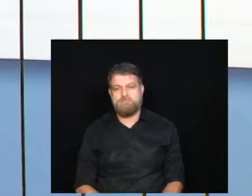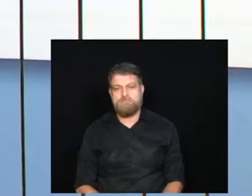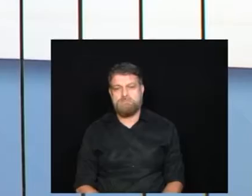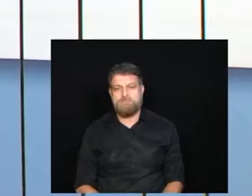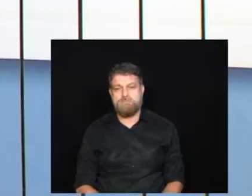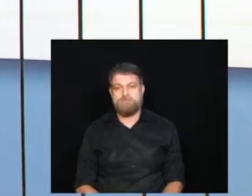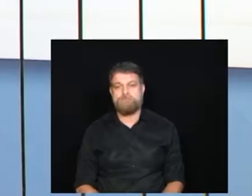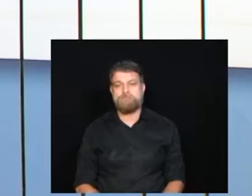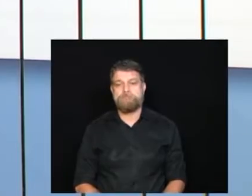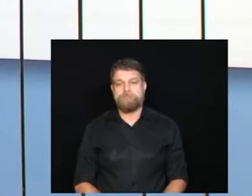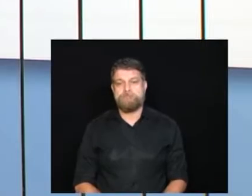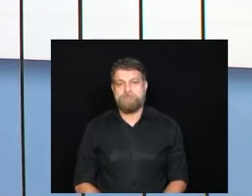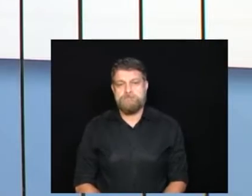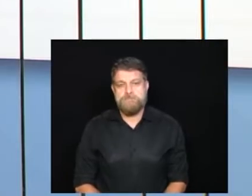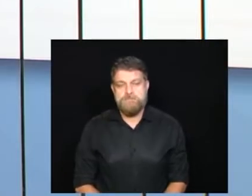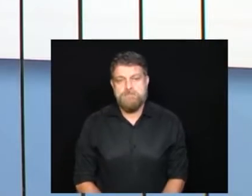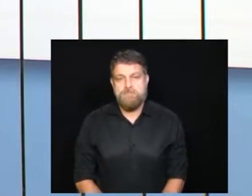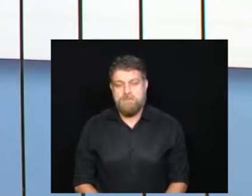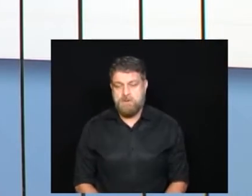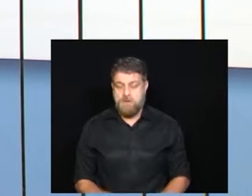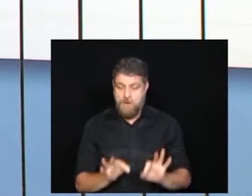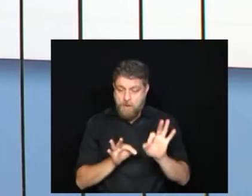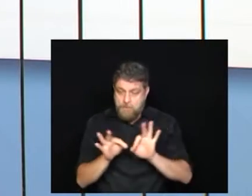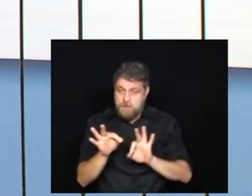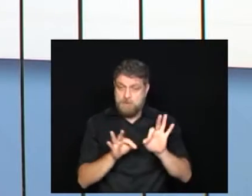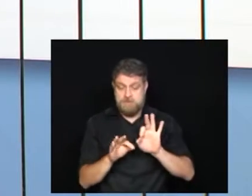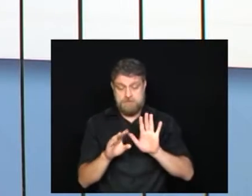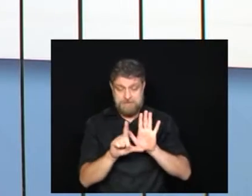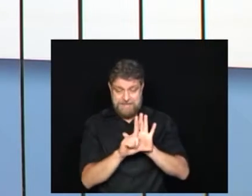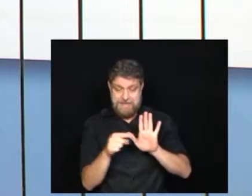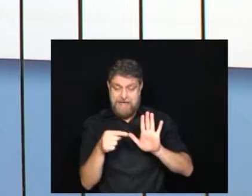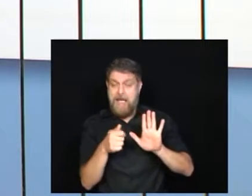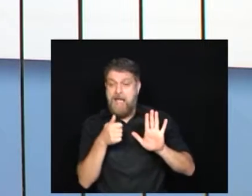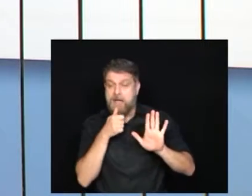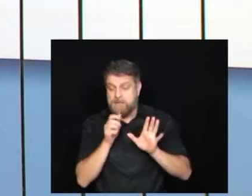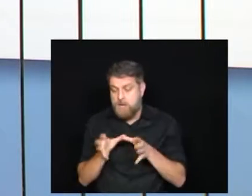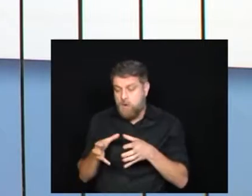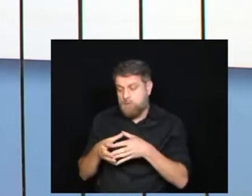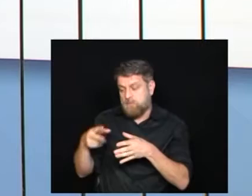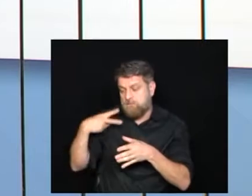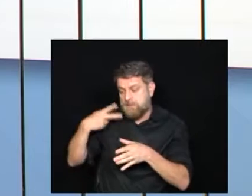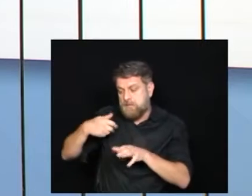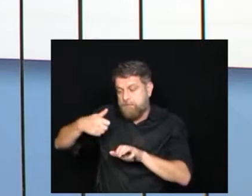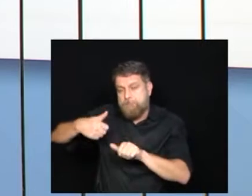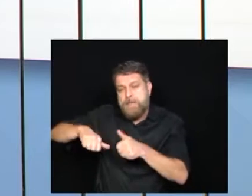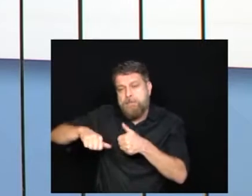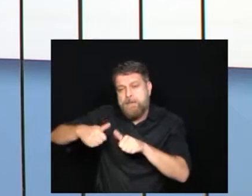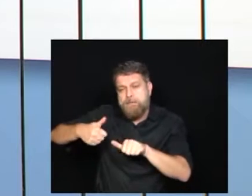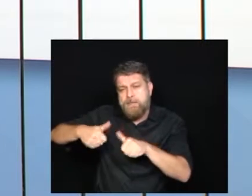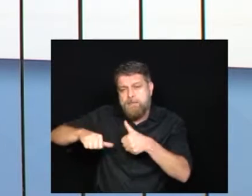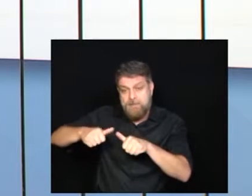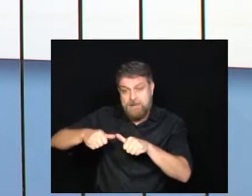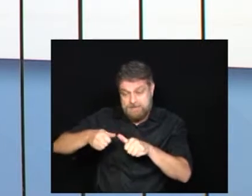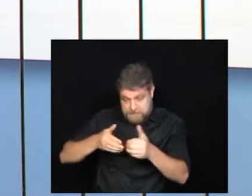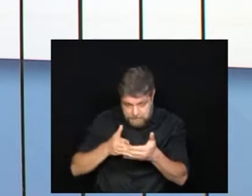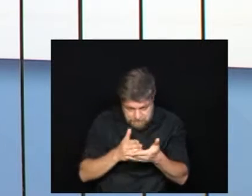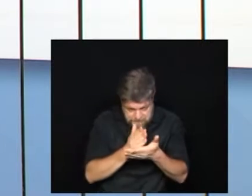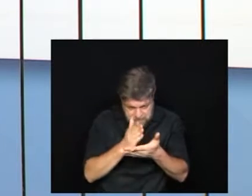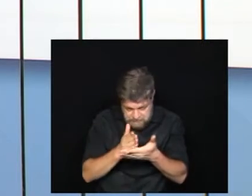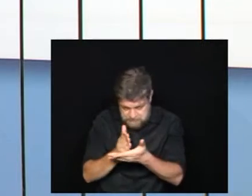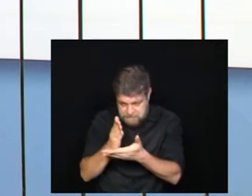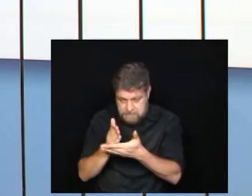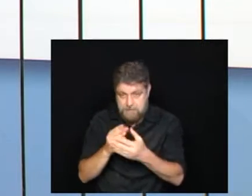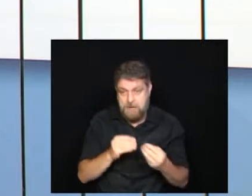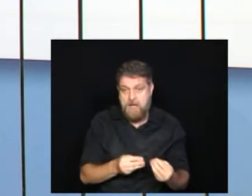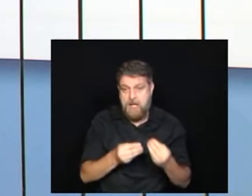rápido. O projeto ainda precisa passar pelas comissões da Câmara e, se receber parecer